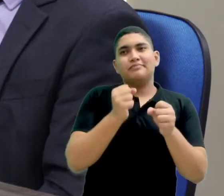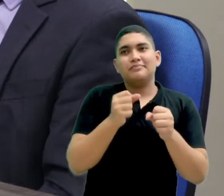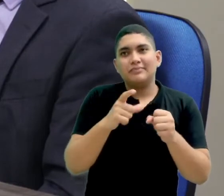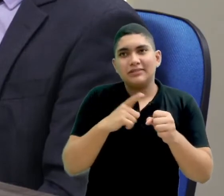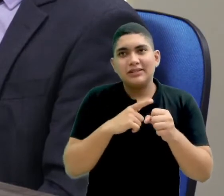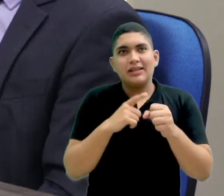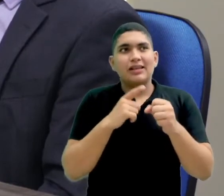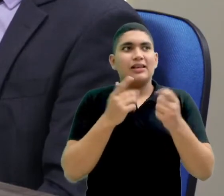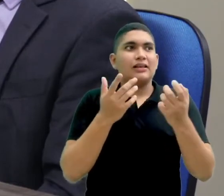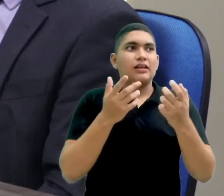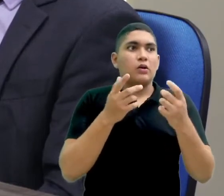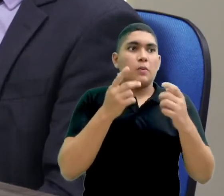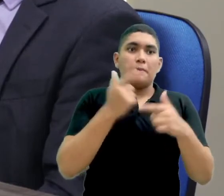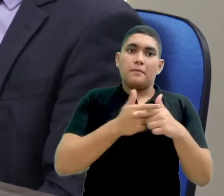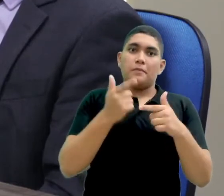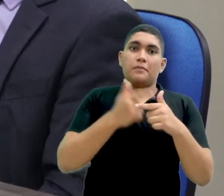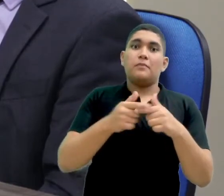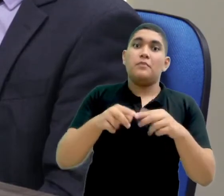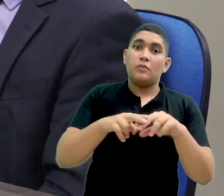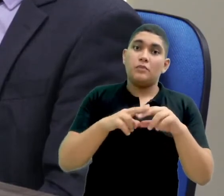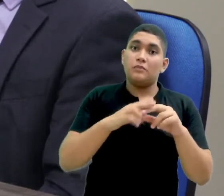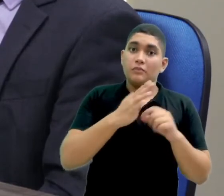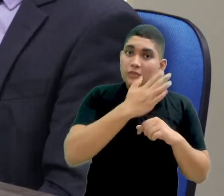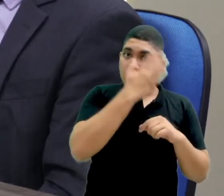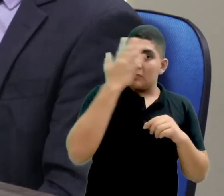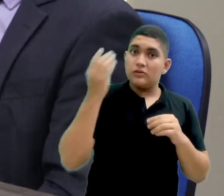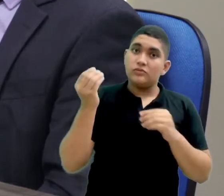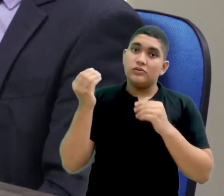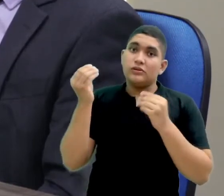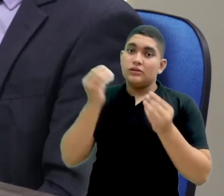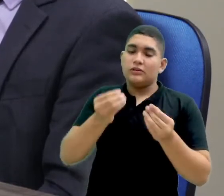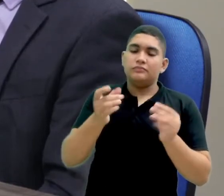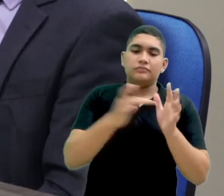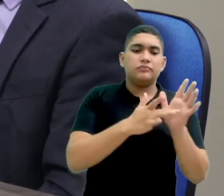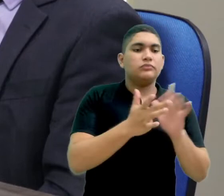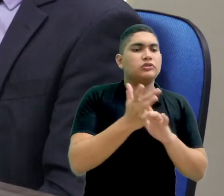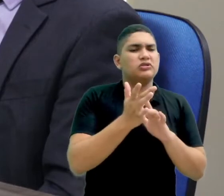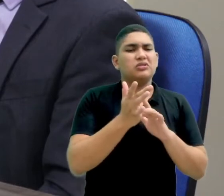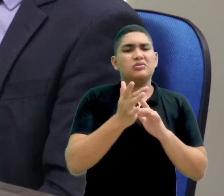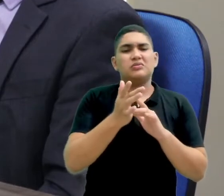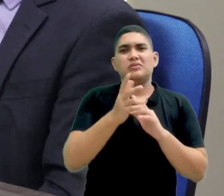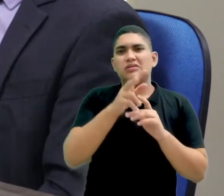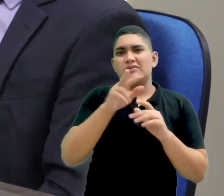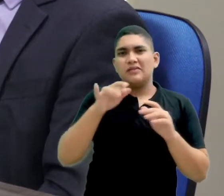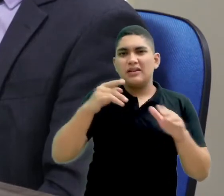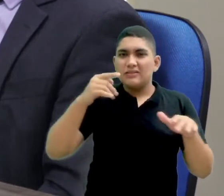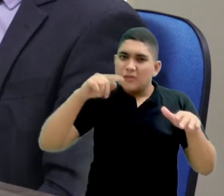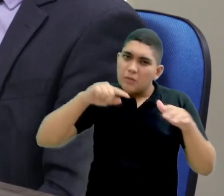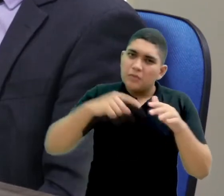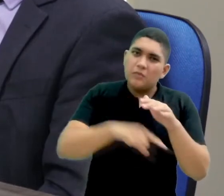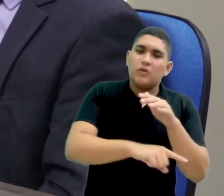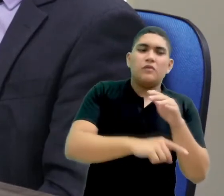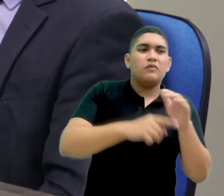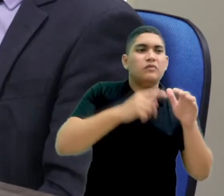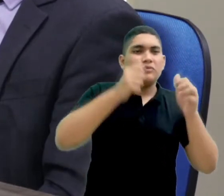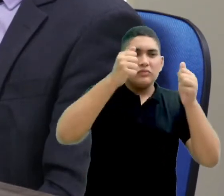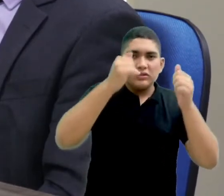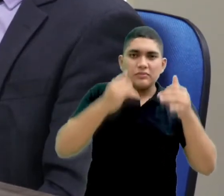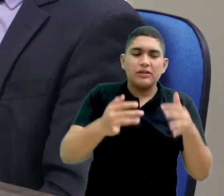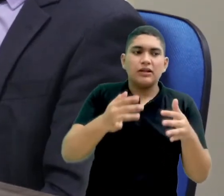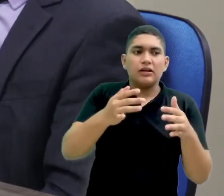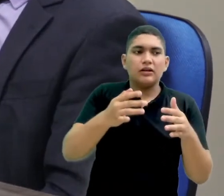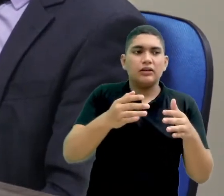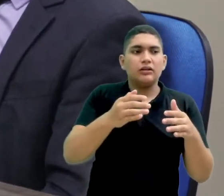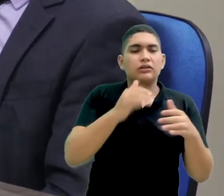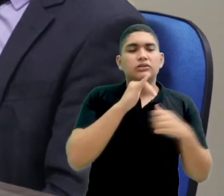quem oferece. E o Senhor Jesus, ele vai tão profundo, né, que ele vai dizer o seguinte: